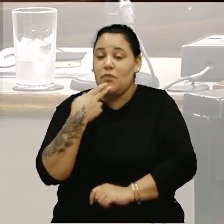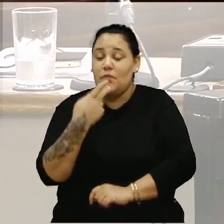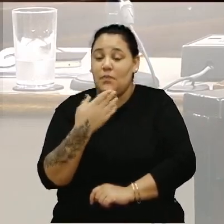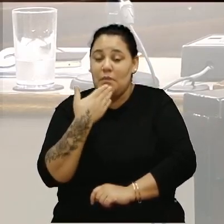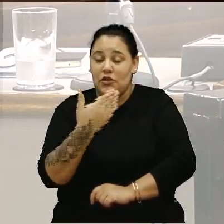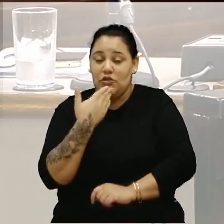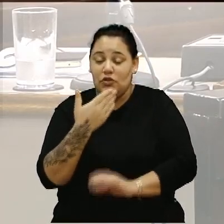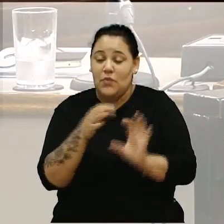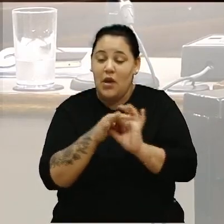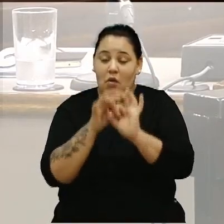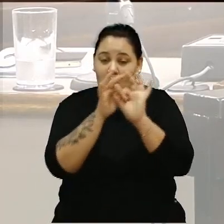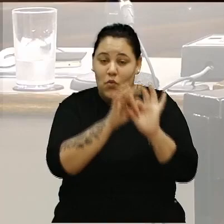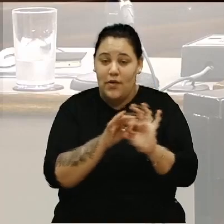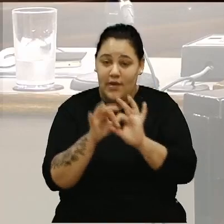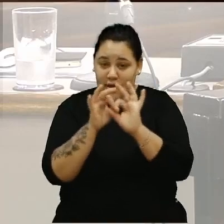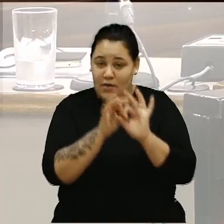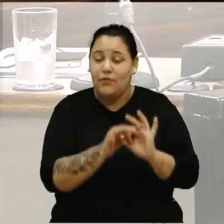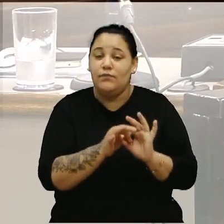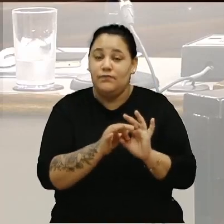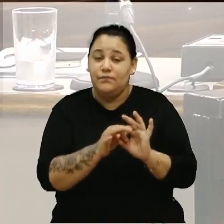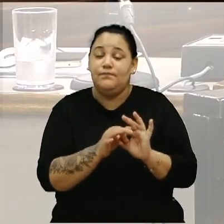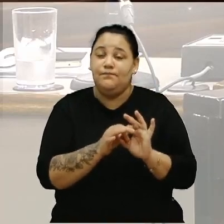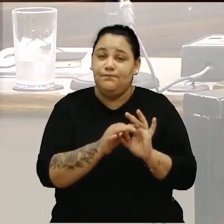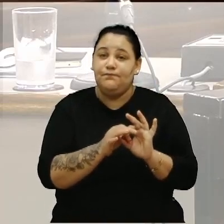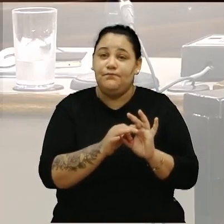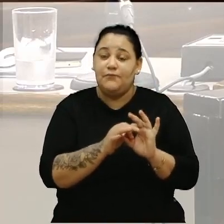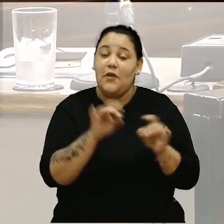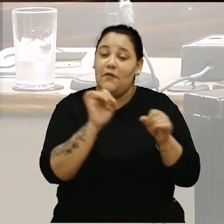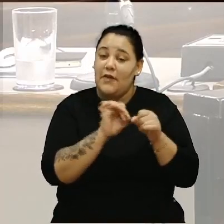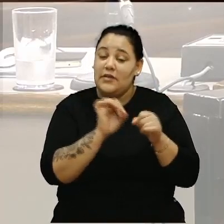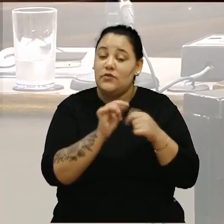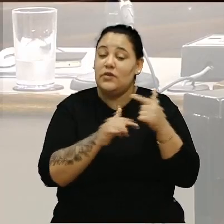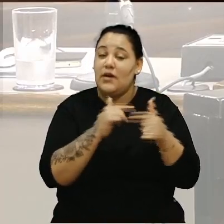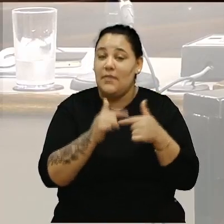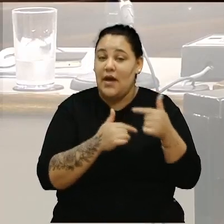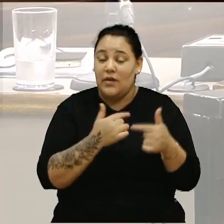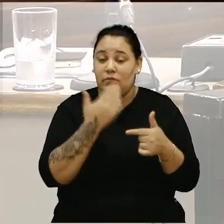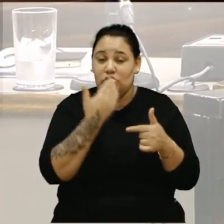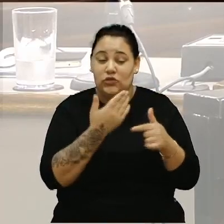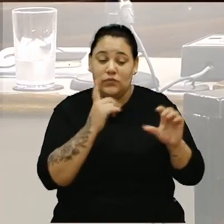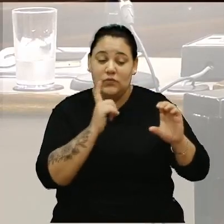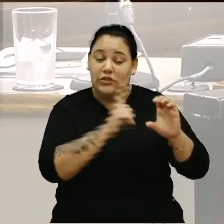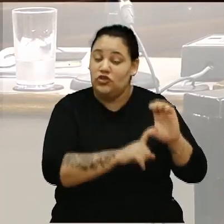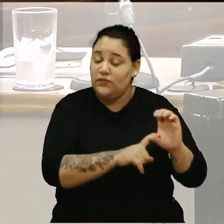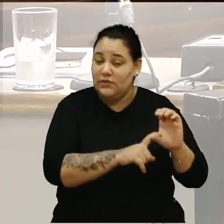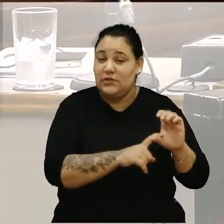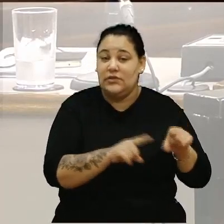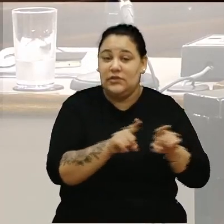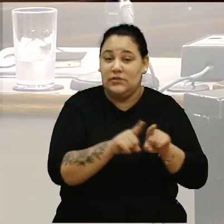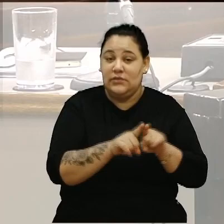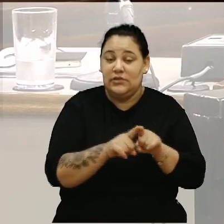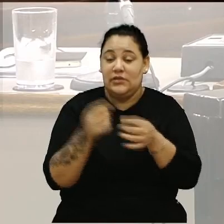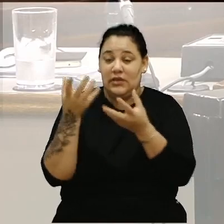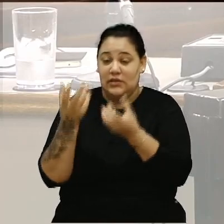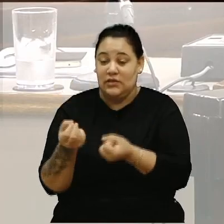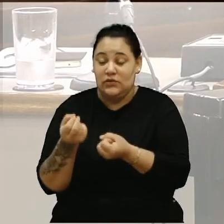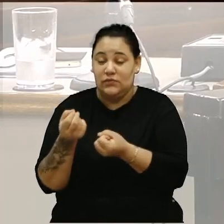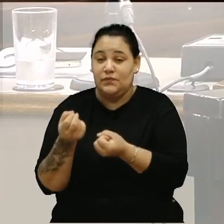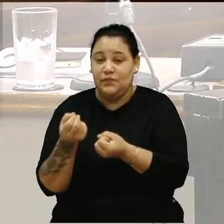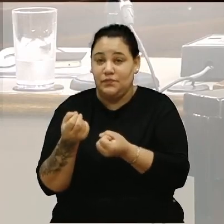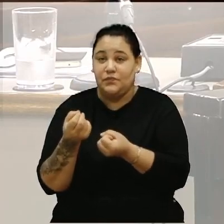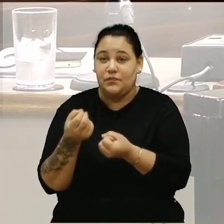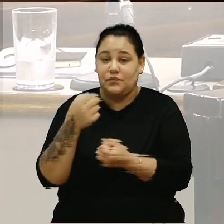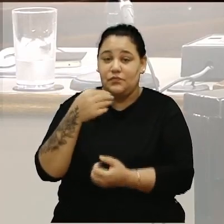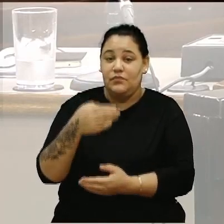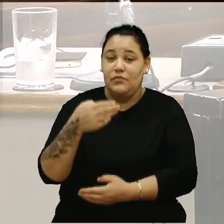possível e provável quitação da dívida, sendo o pedido acatado pelo relator, ministro Luiz Fux, o qual intimou a Advocacia